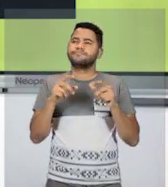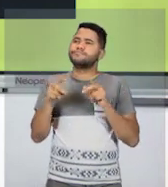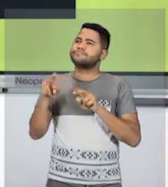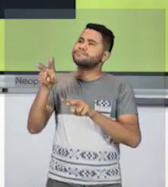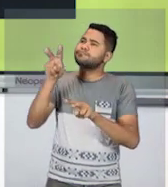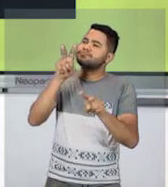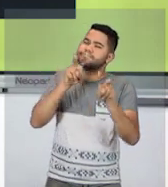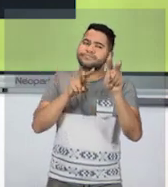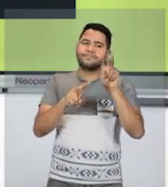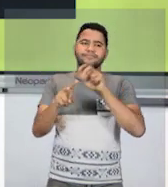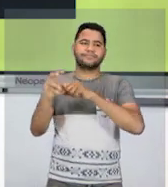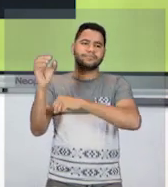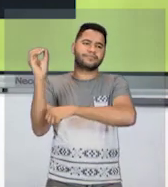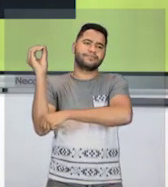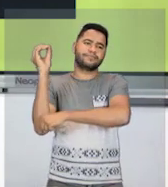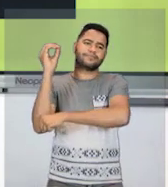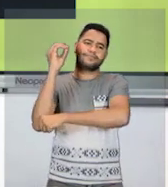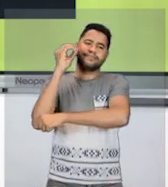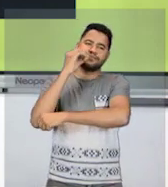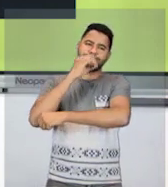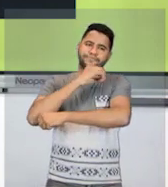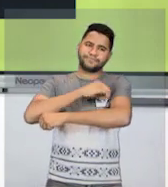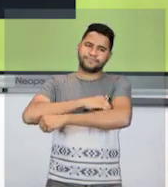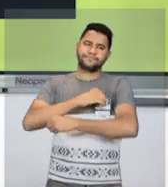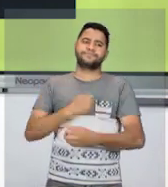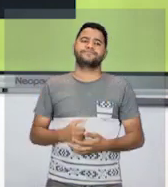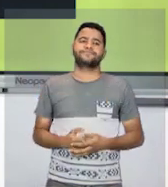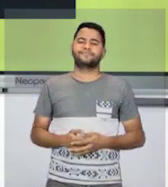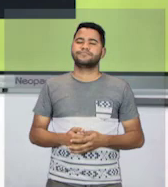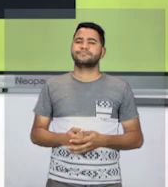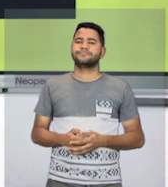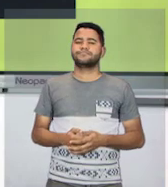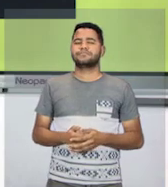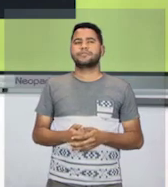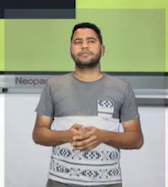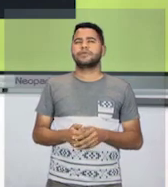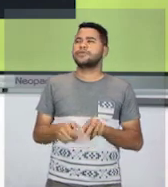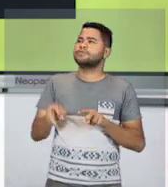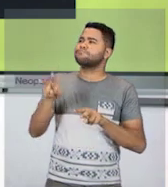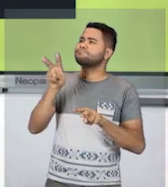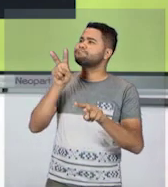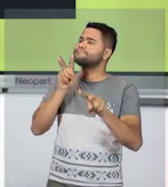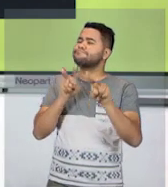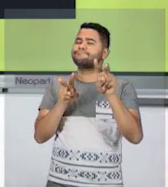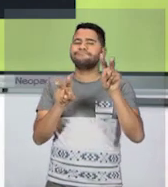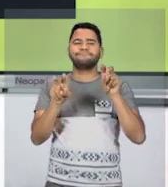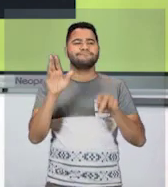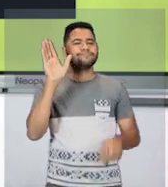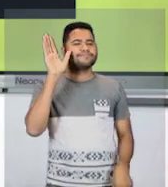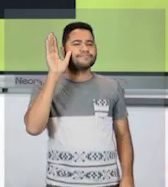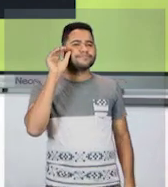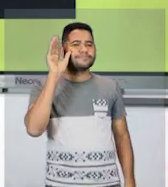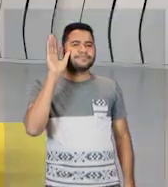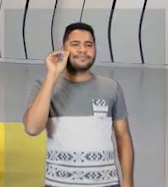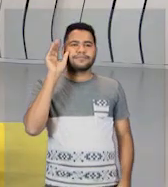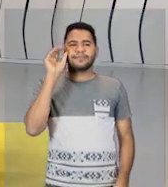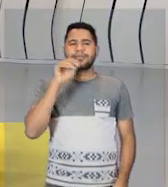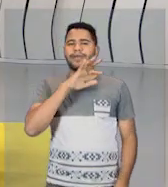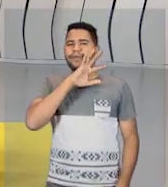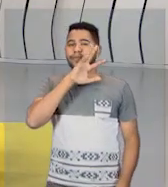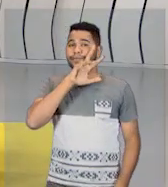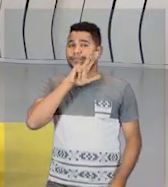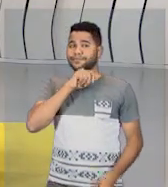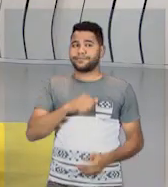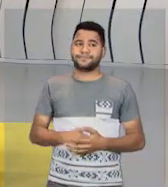o pôr-do-sol de samcedes a natureza ao nosso redor de observar os bichinhos